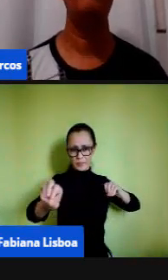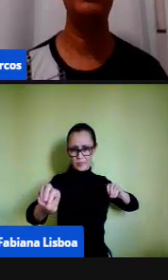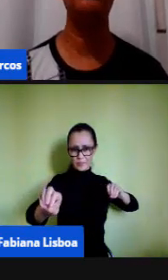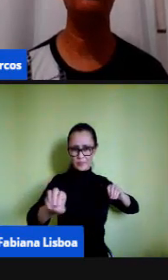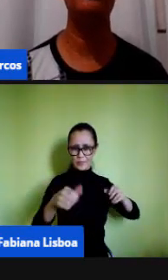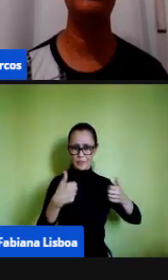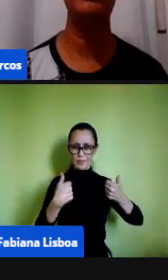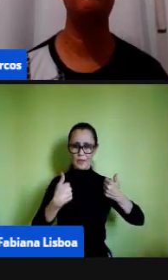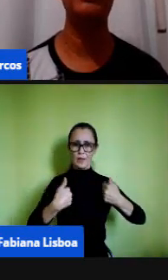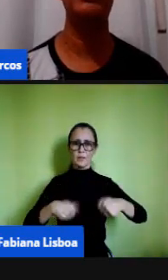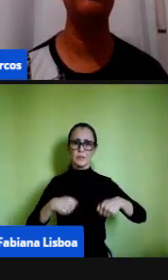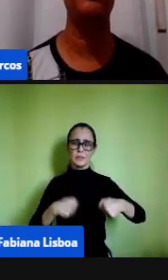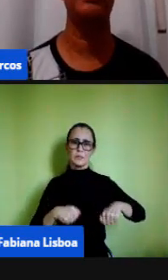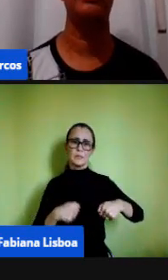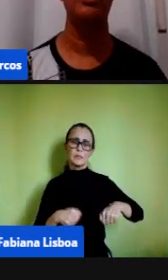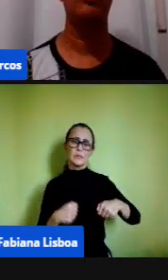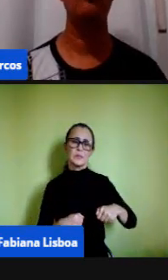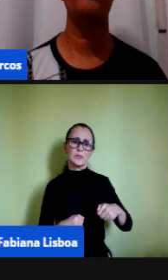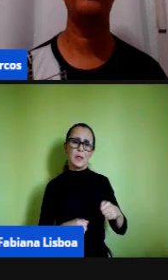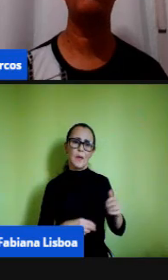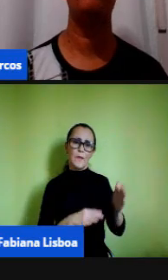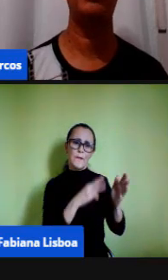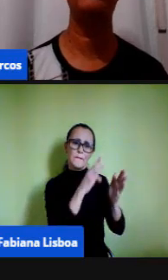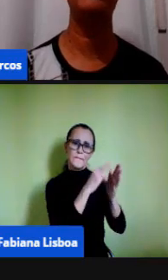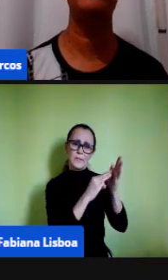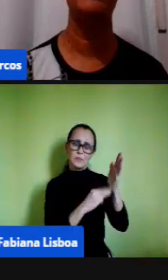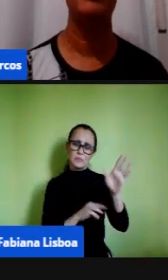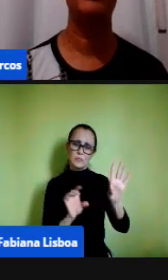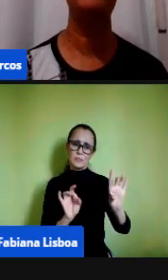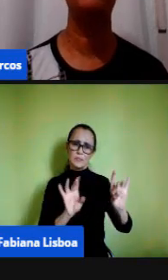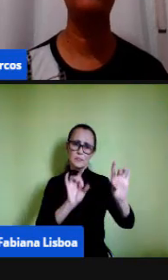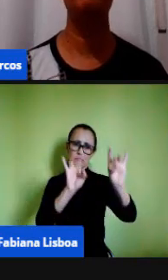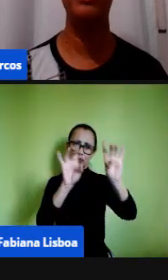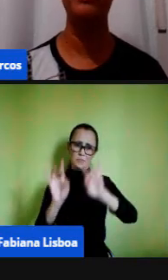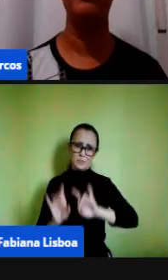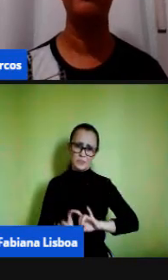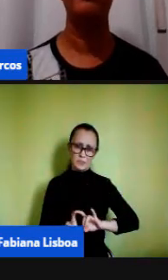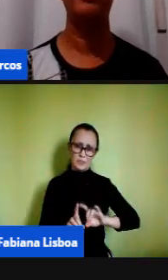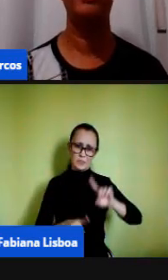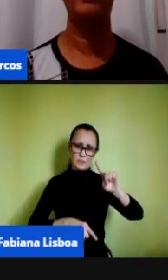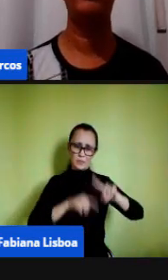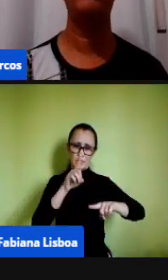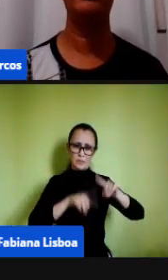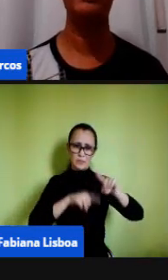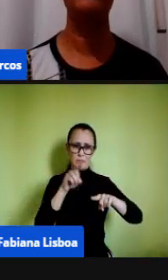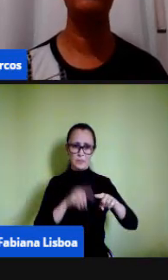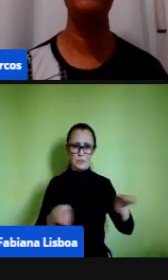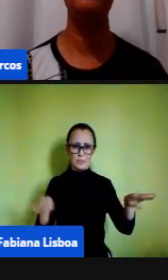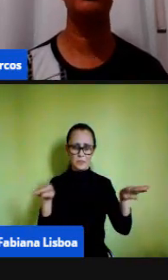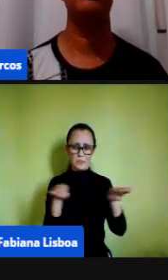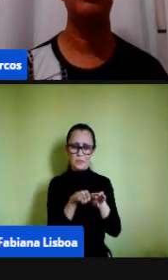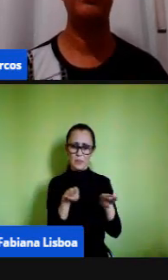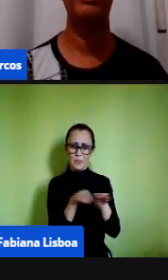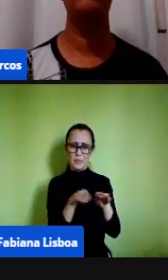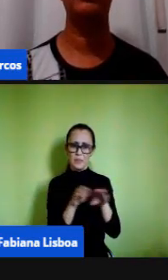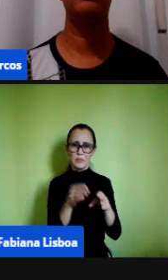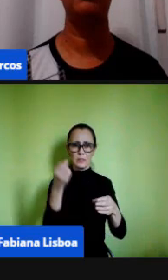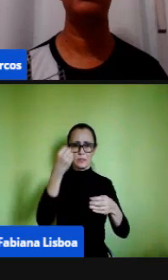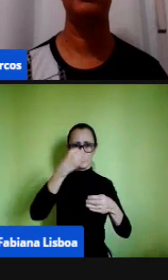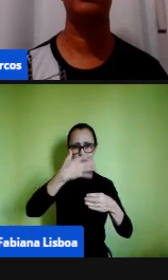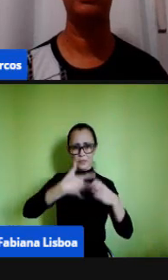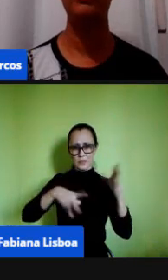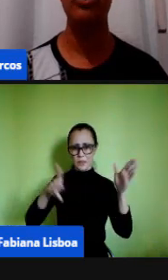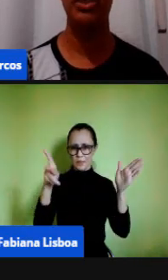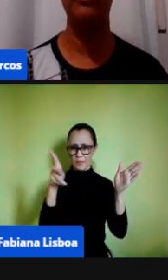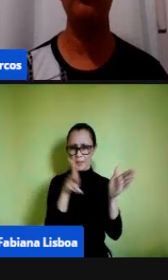exige-se metodologias específicas com ferramentas que são também características para a